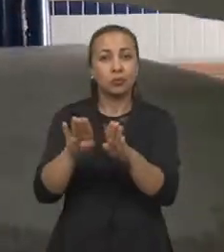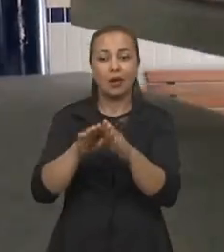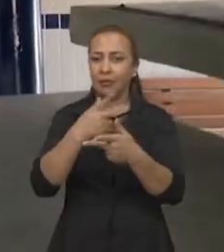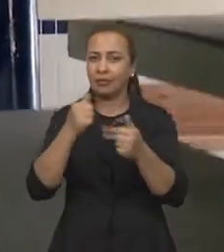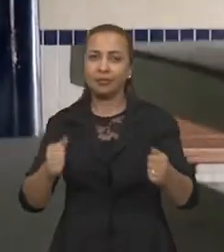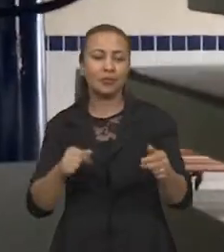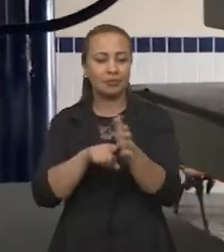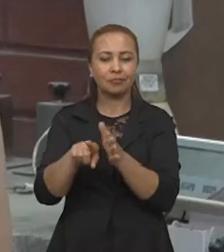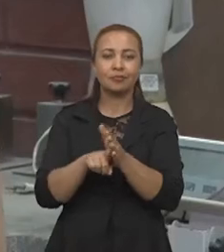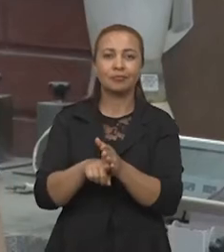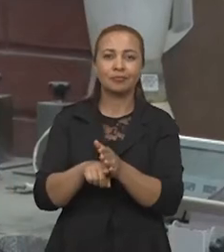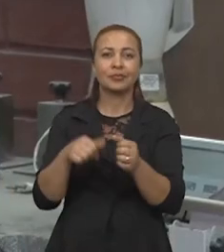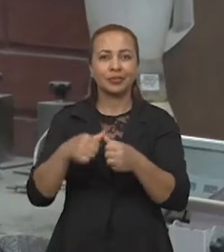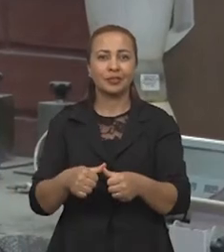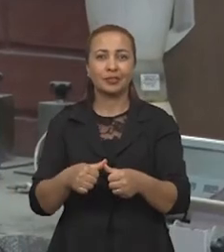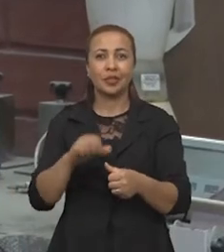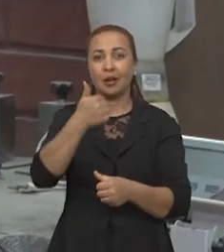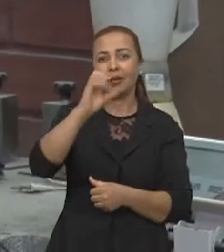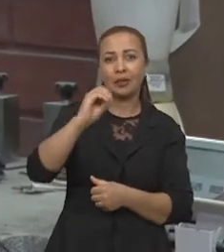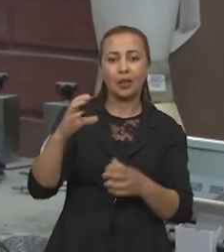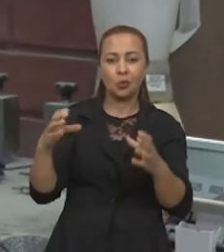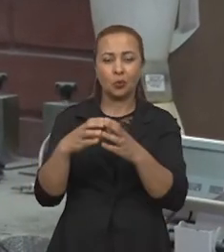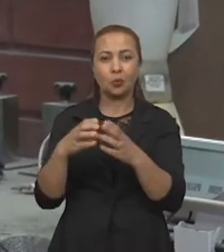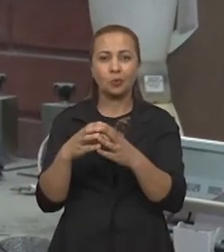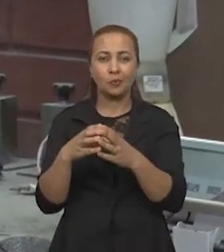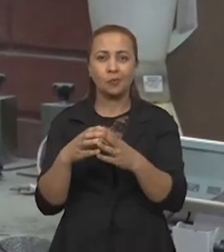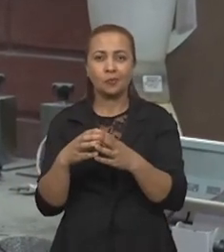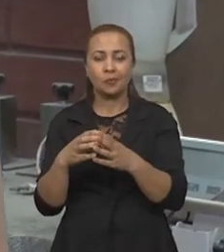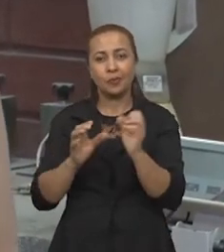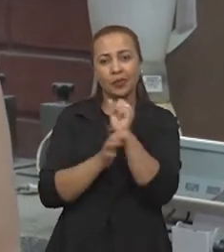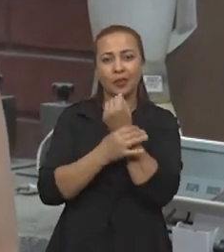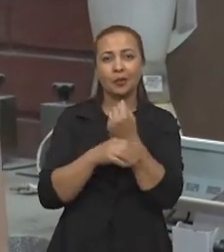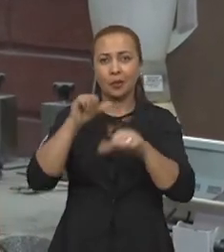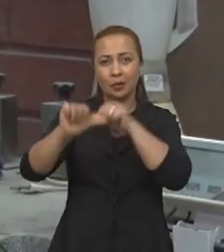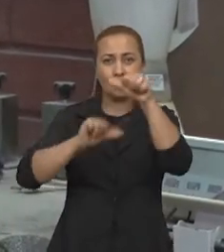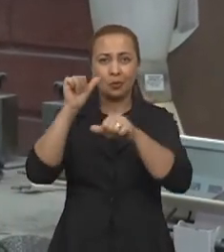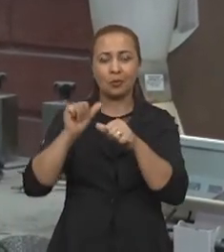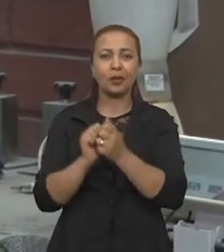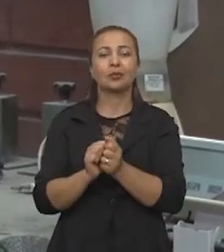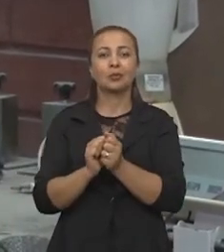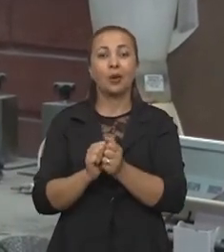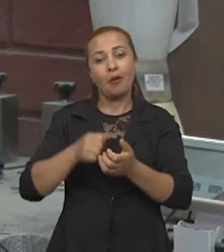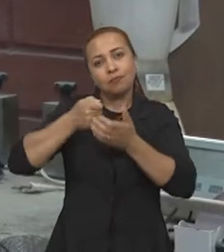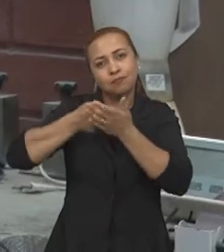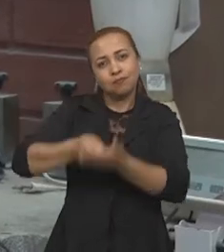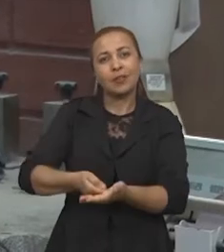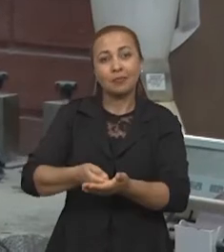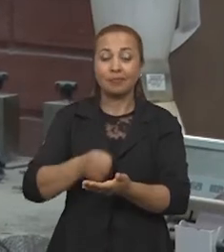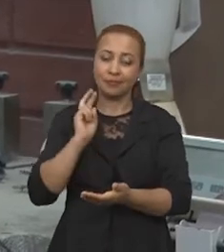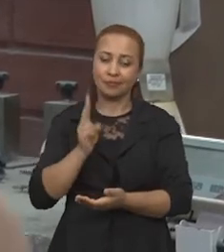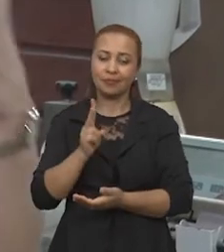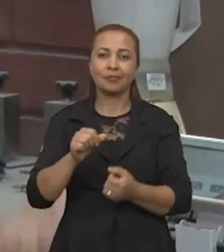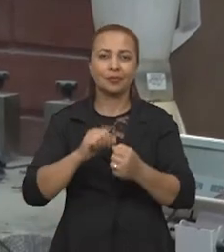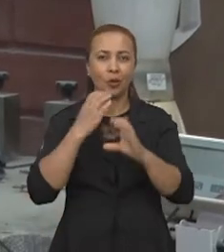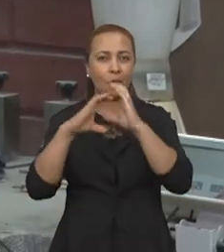foram também consolidados, e entre eles o 10, o Grupo de Desenvolvimento Seguro e Sustentável. E a gente sempre fez o esforço de